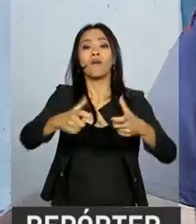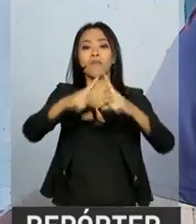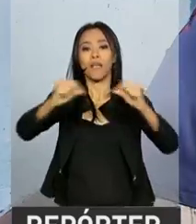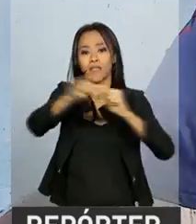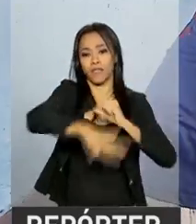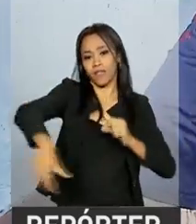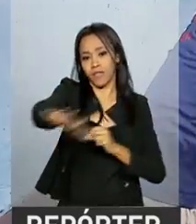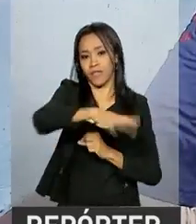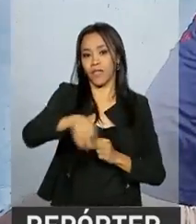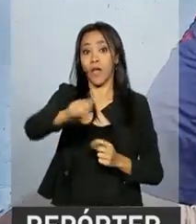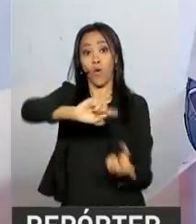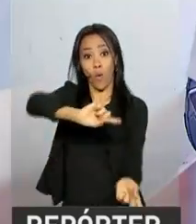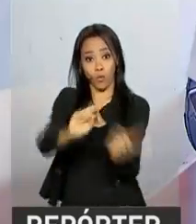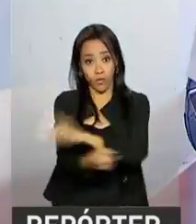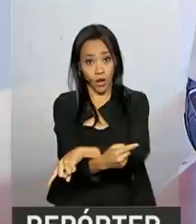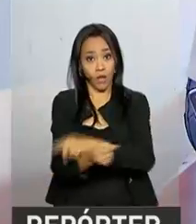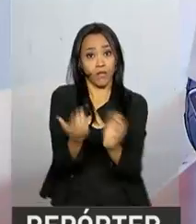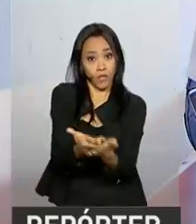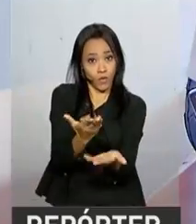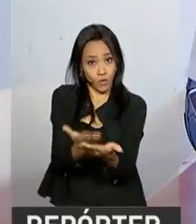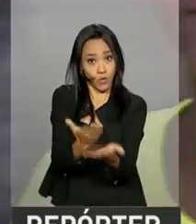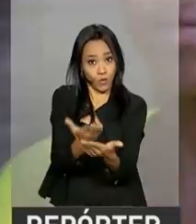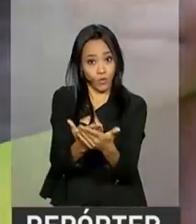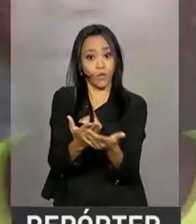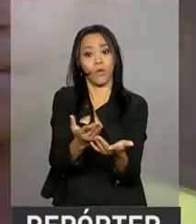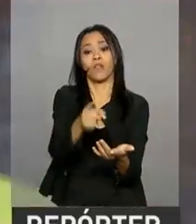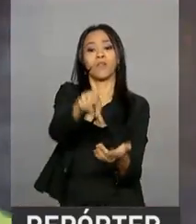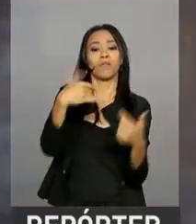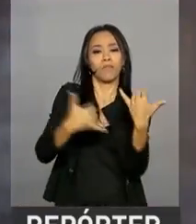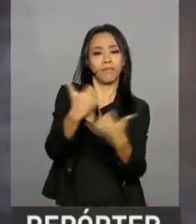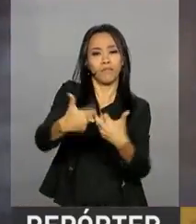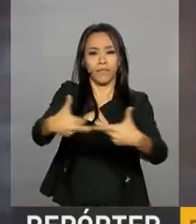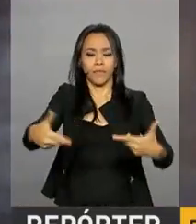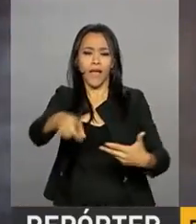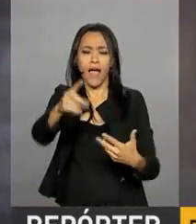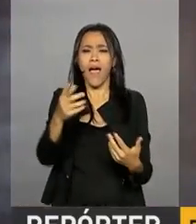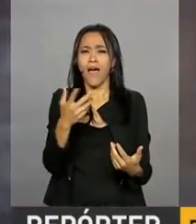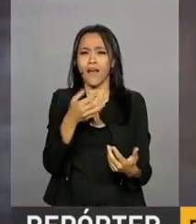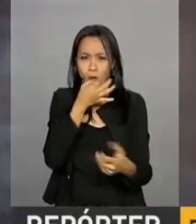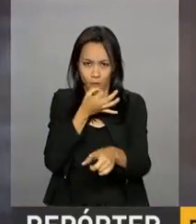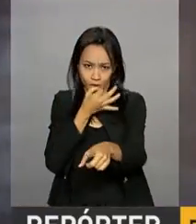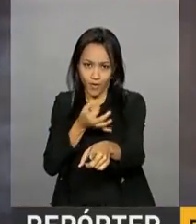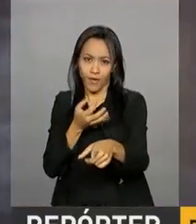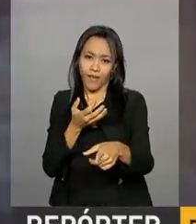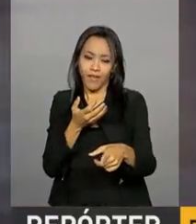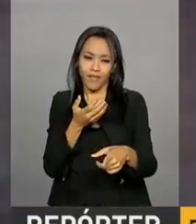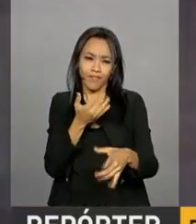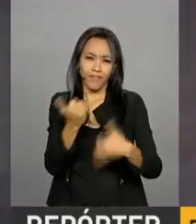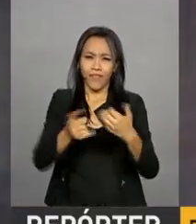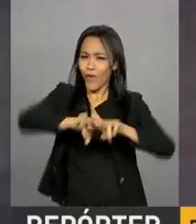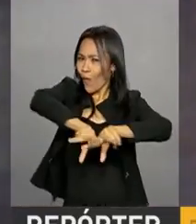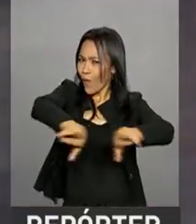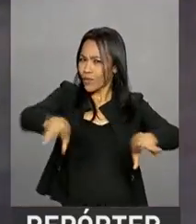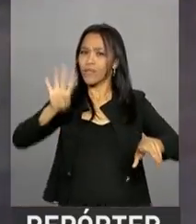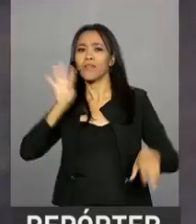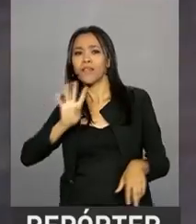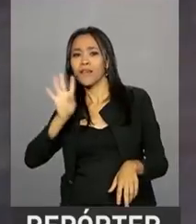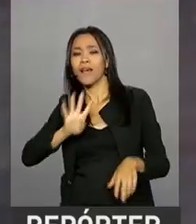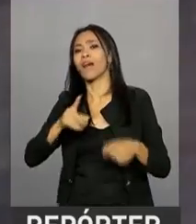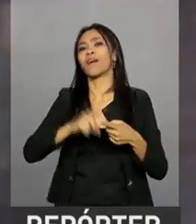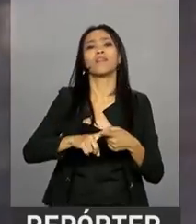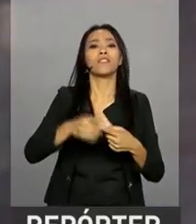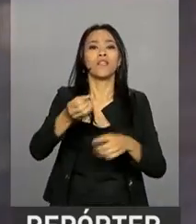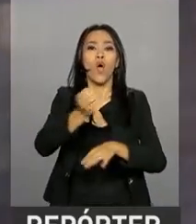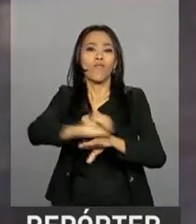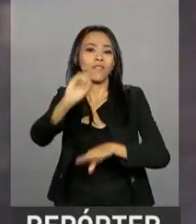esportes no turno contrário ao da escola e adora. A gente faz muita coisa, bem legal. A gente faz